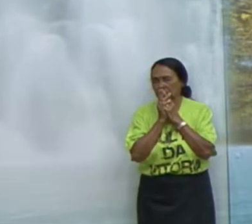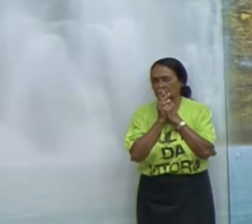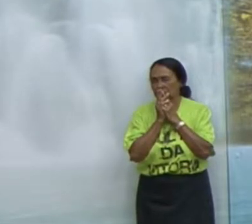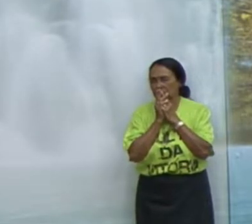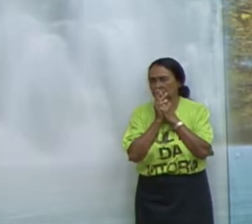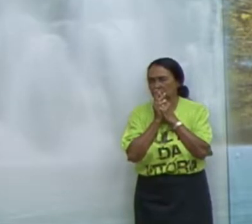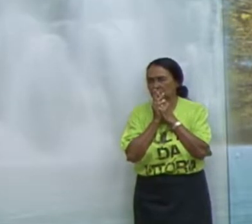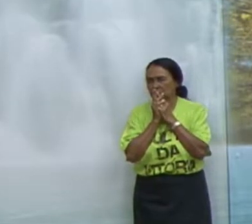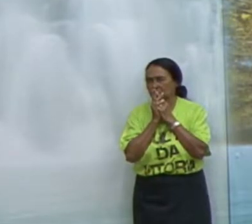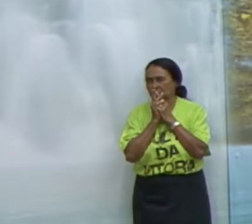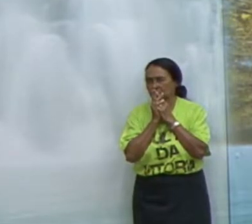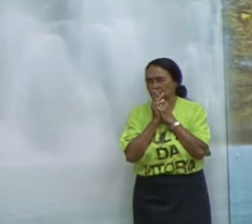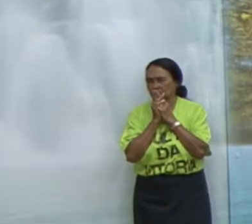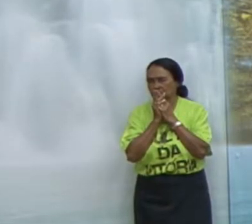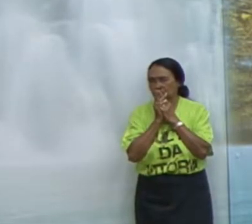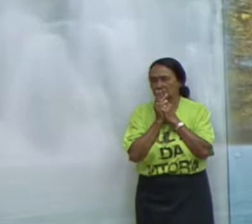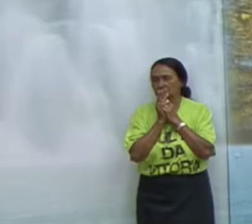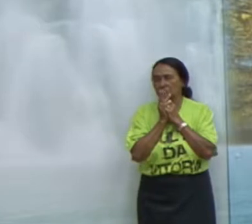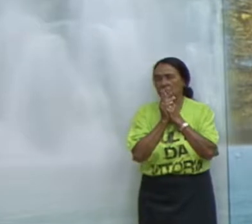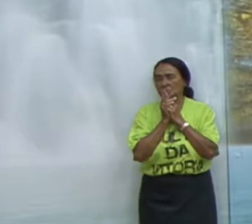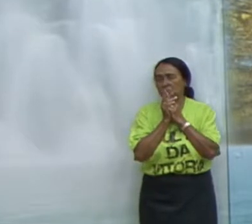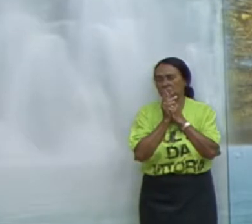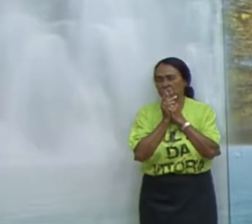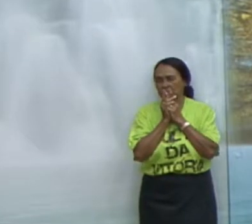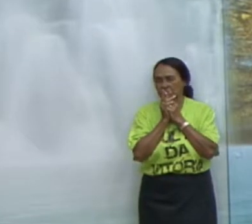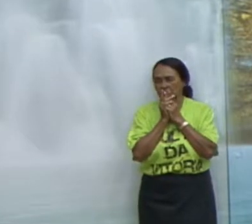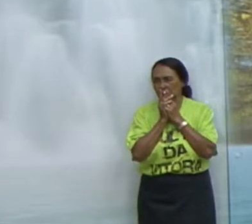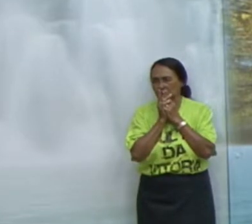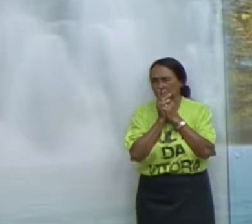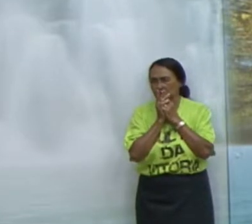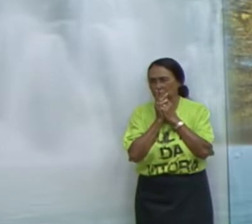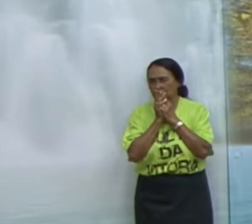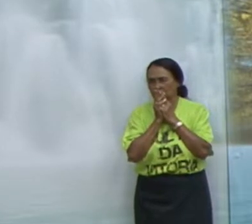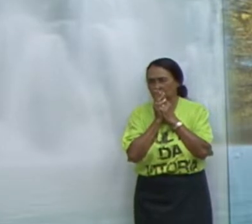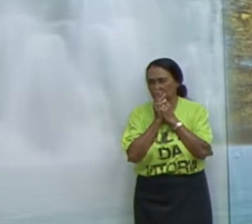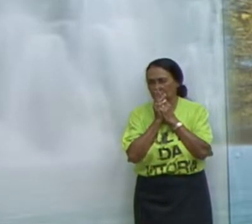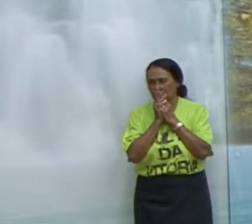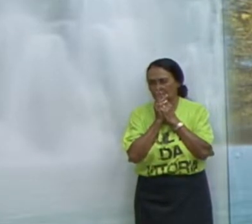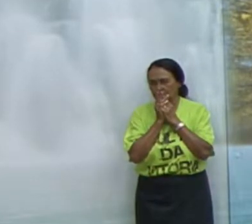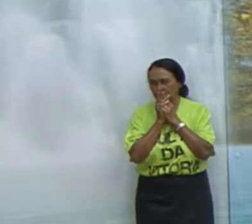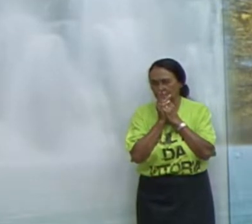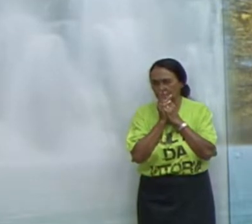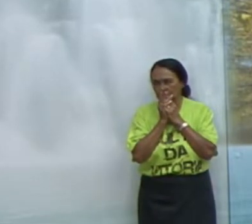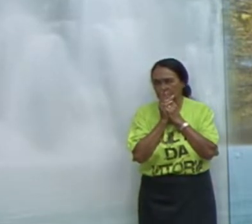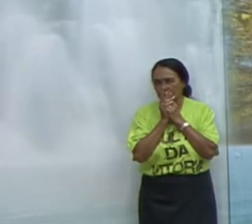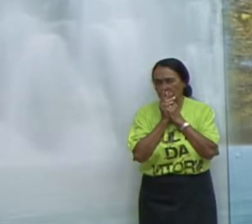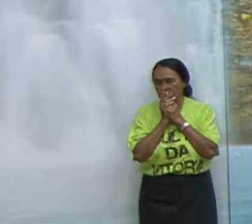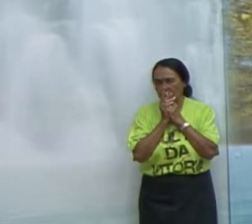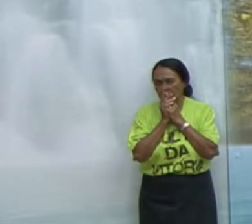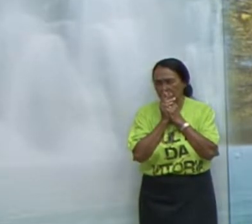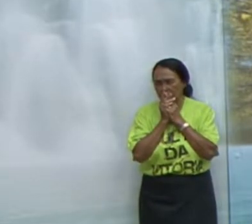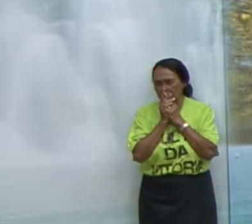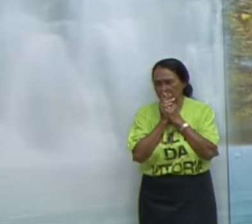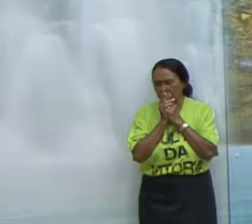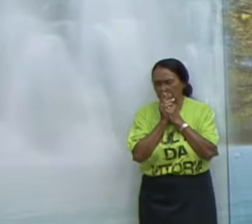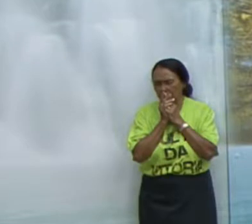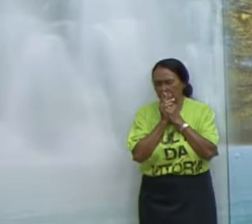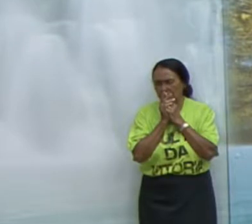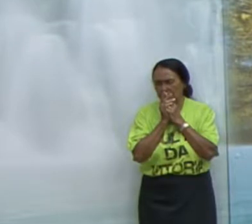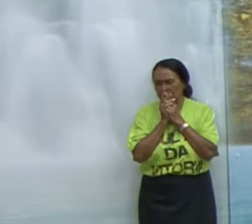força, que aonde você colocar a planta dos seus pés, aquele lugar vai estar dominado pelo poder de